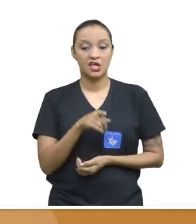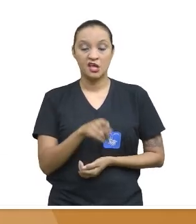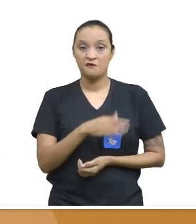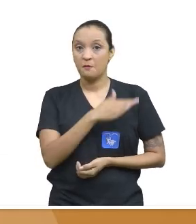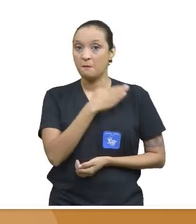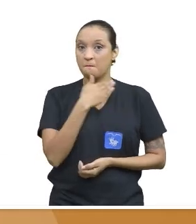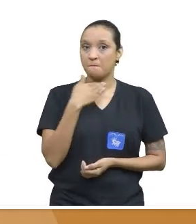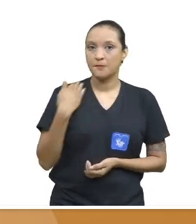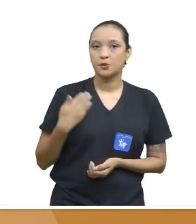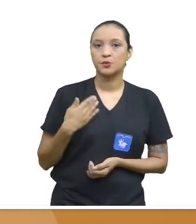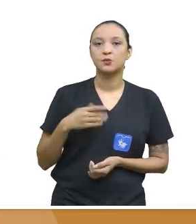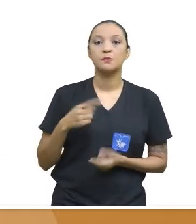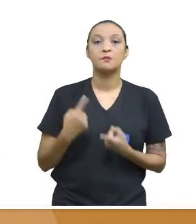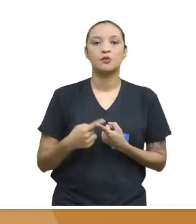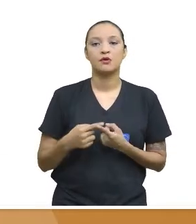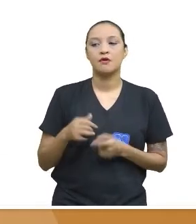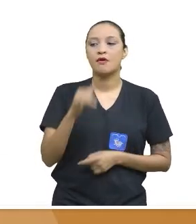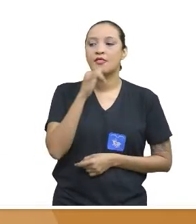exemplar.